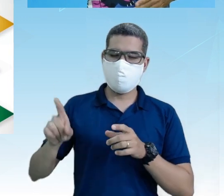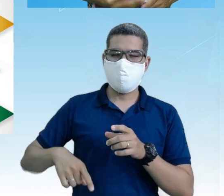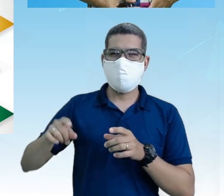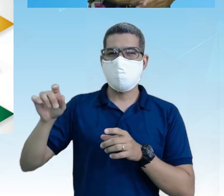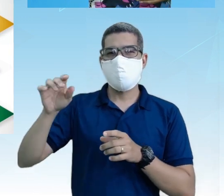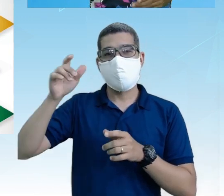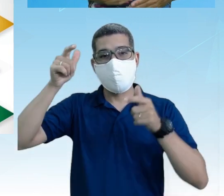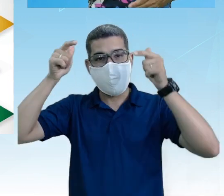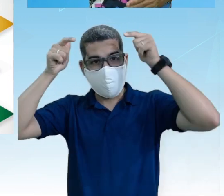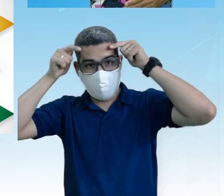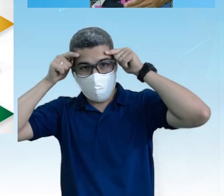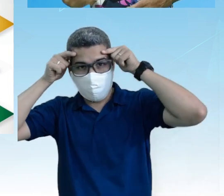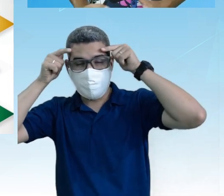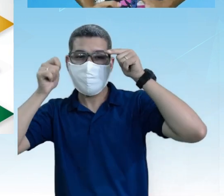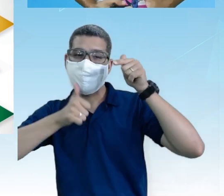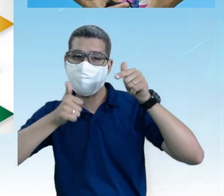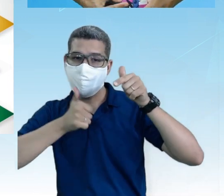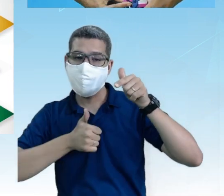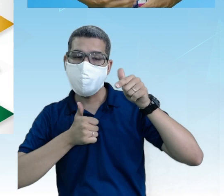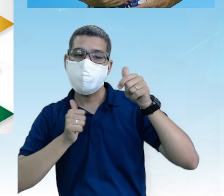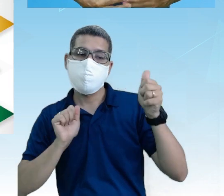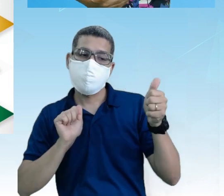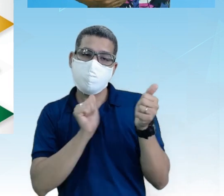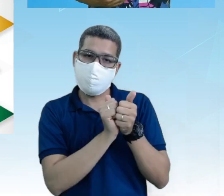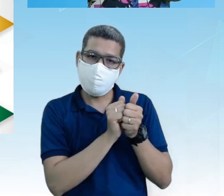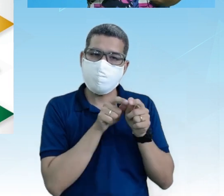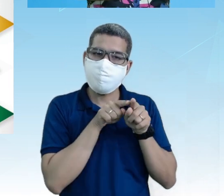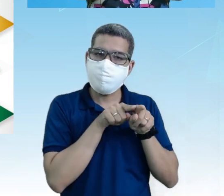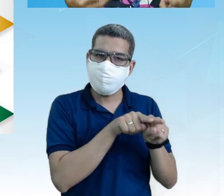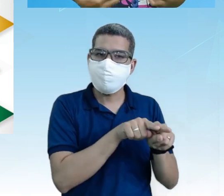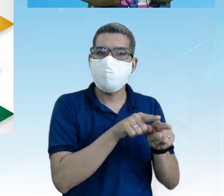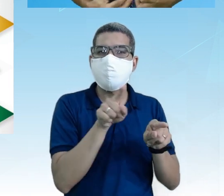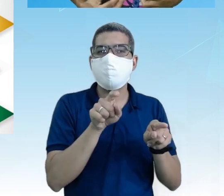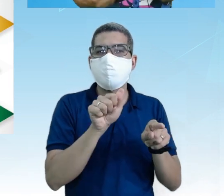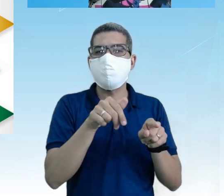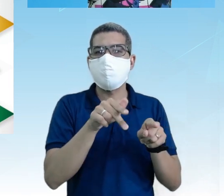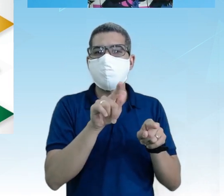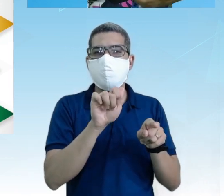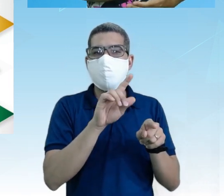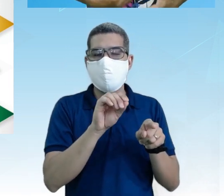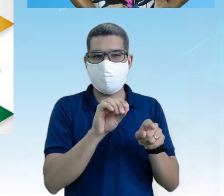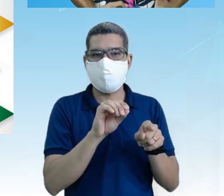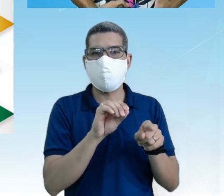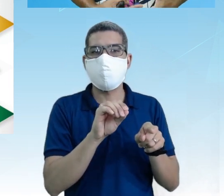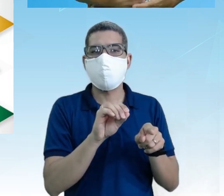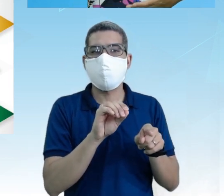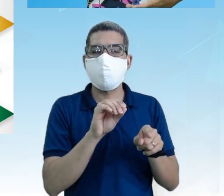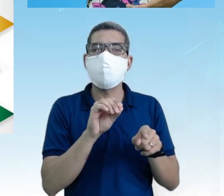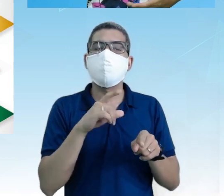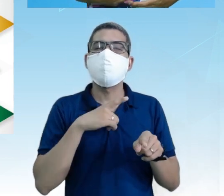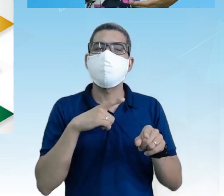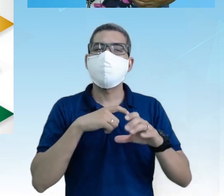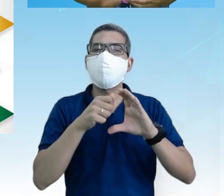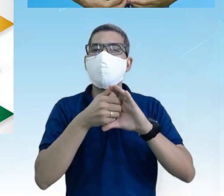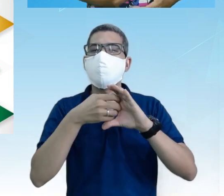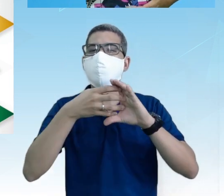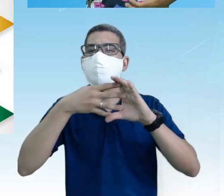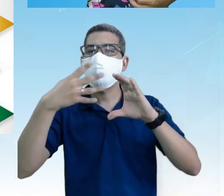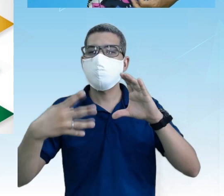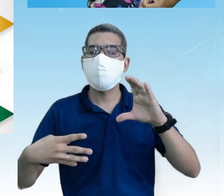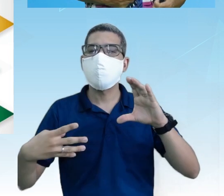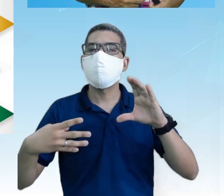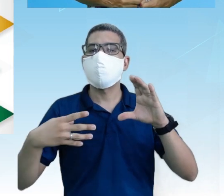abelha rainha com o zangão. Isso quando existe ali célula germinativa, quando ocorre